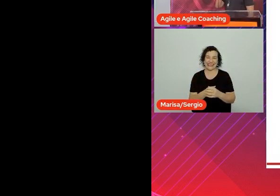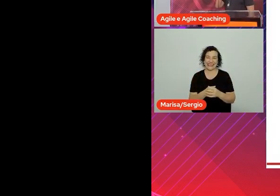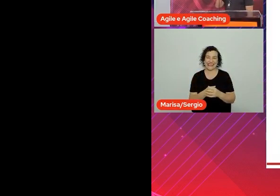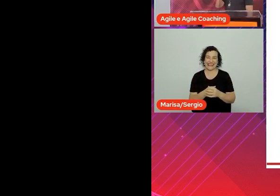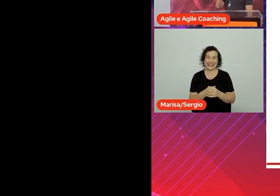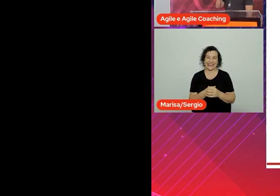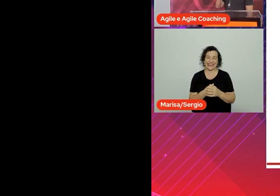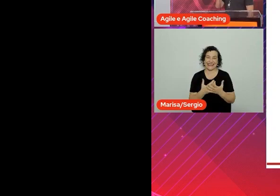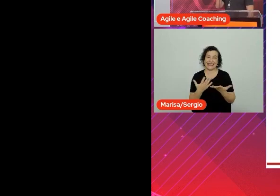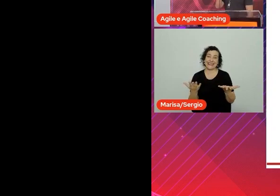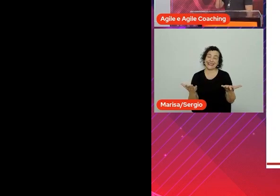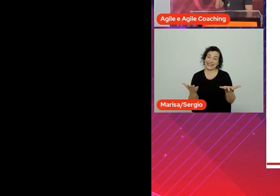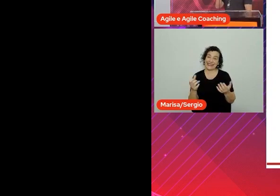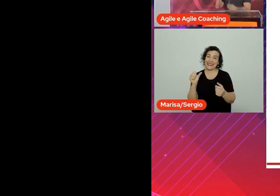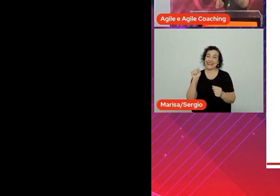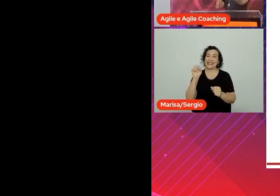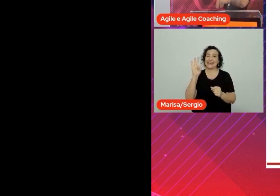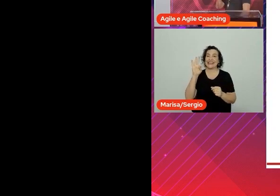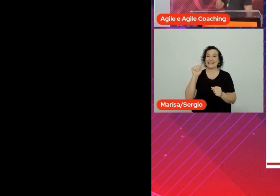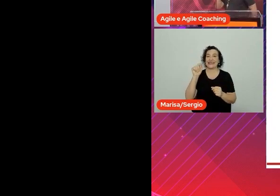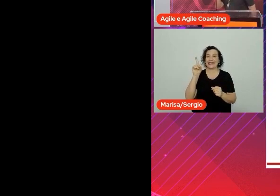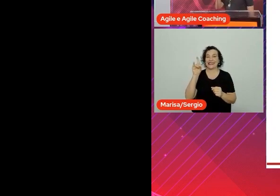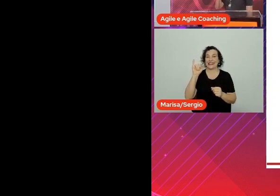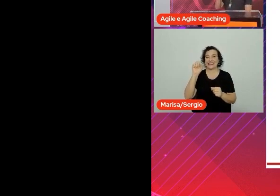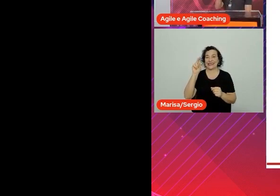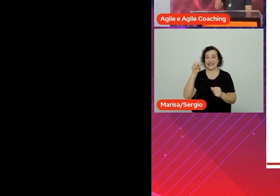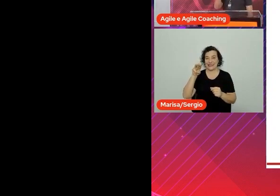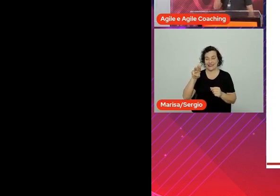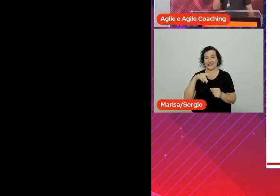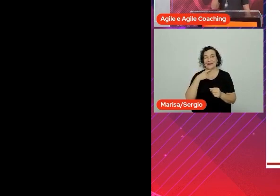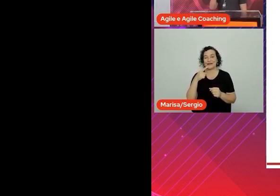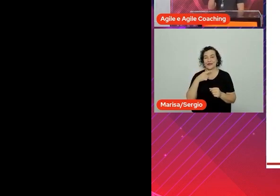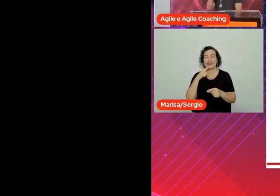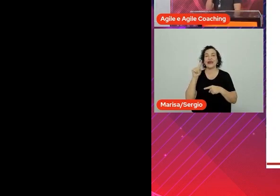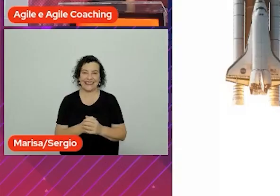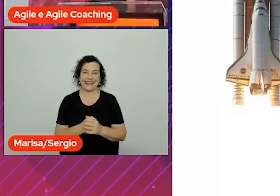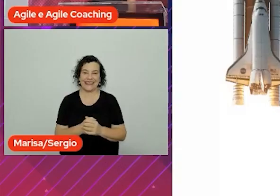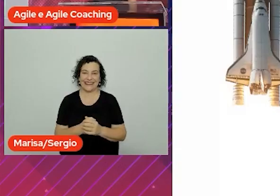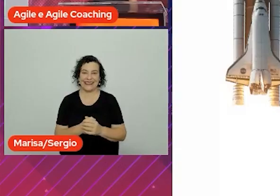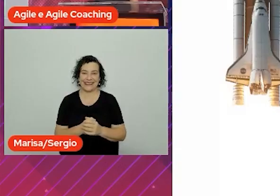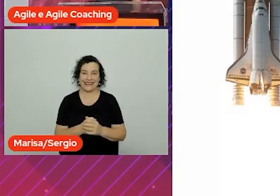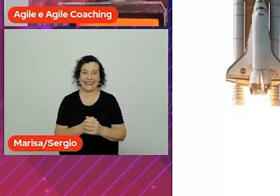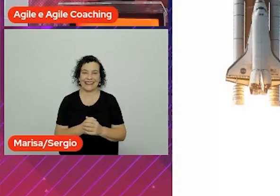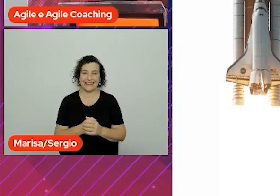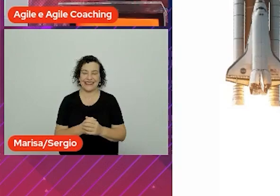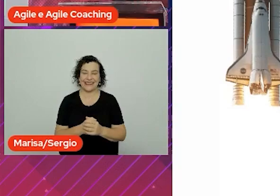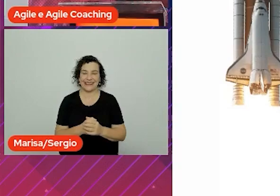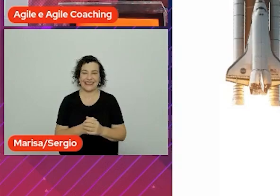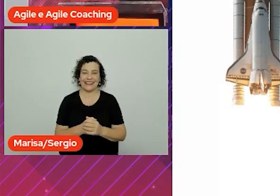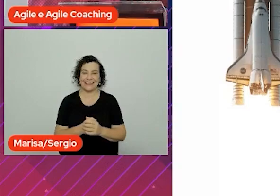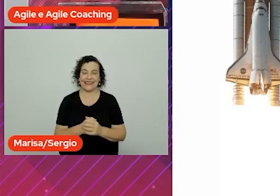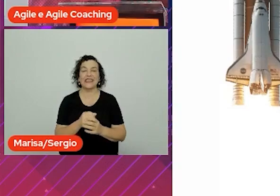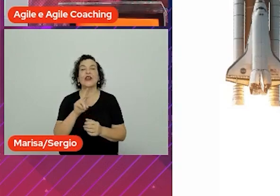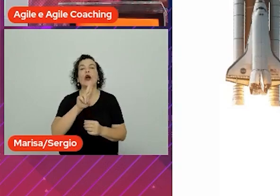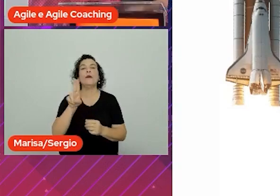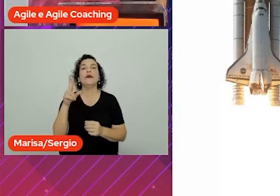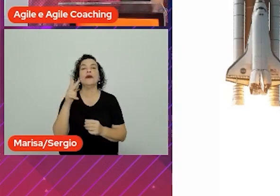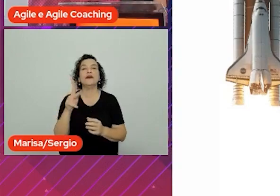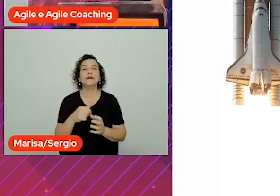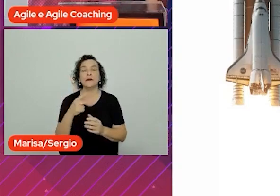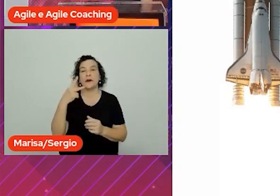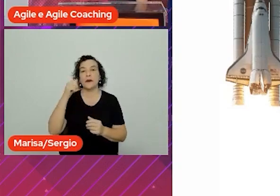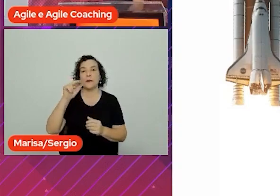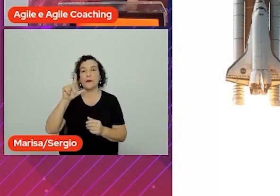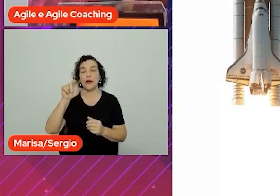Infelizmente o pessoal do Stadium não vai poder, mas aí você cobrem da Guá que ela manda por Sedex. Show. Seu nome é? Paulo.